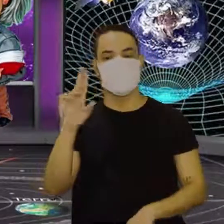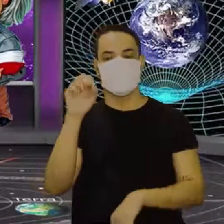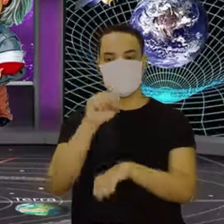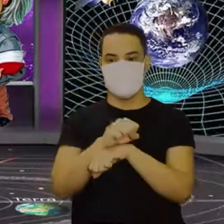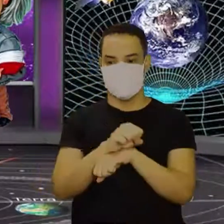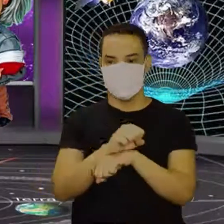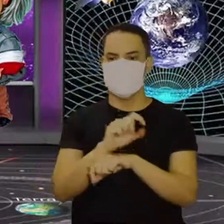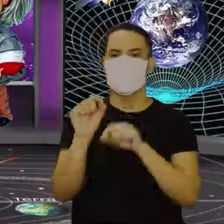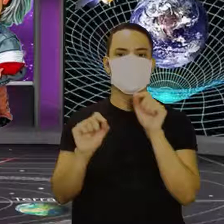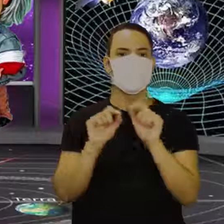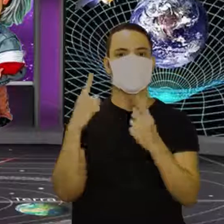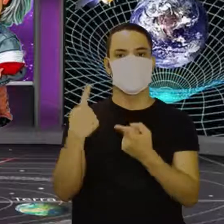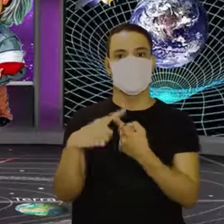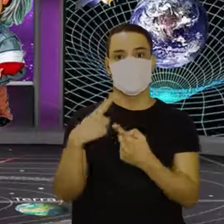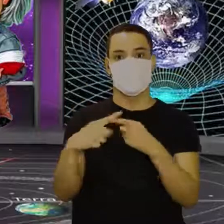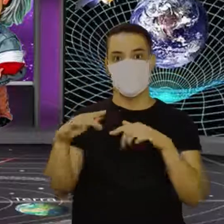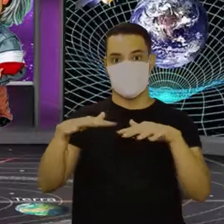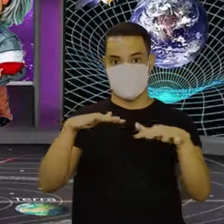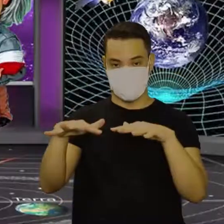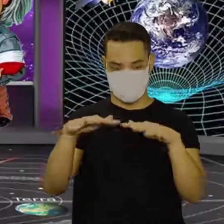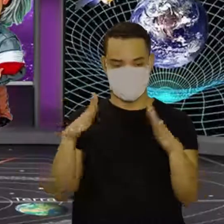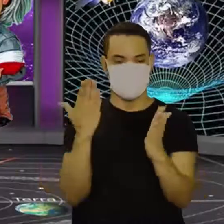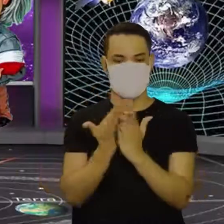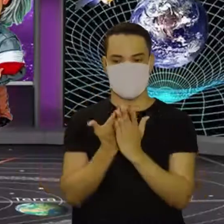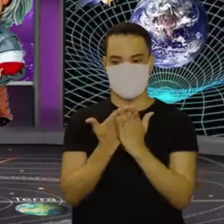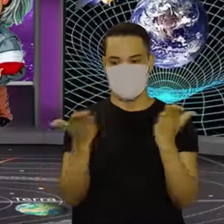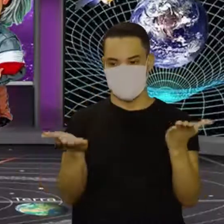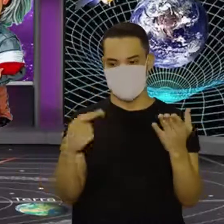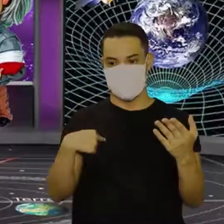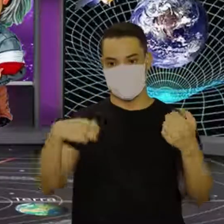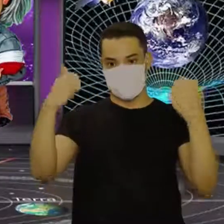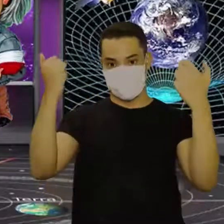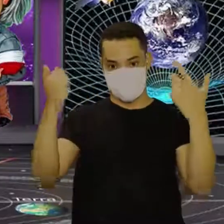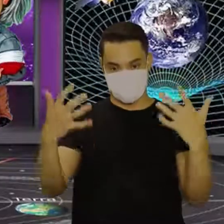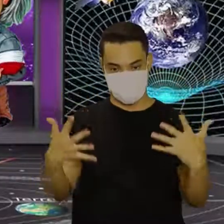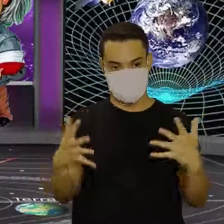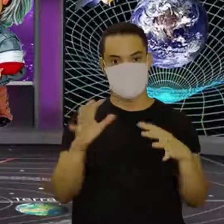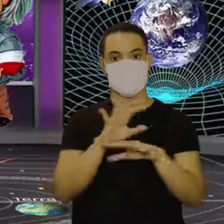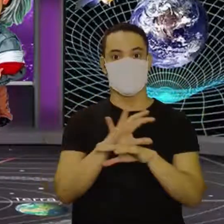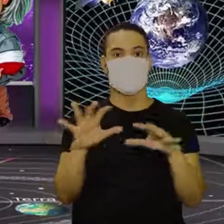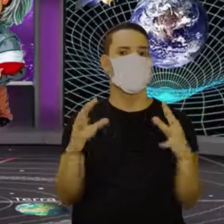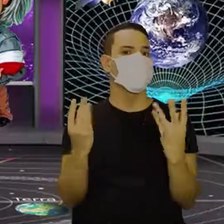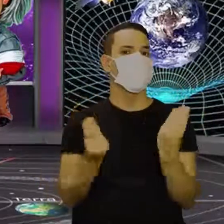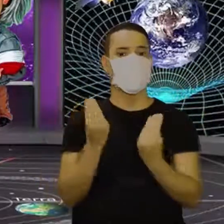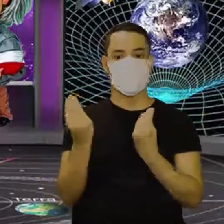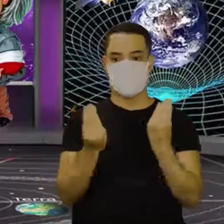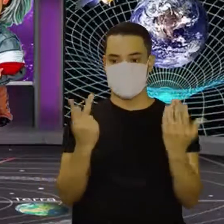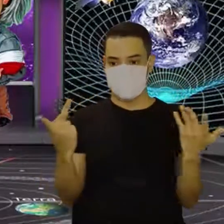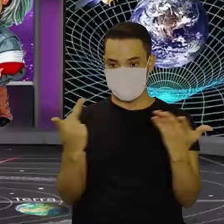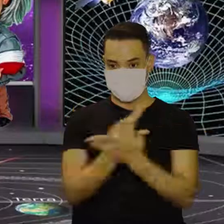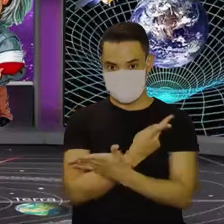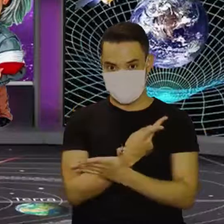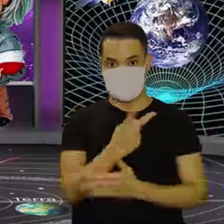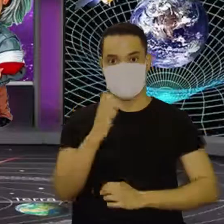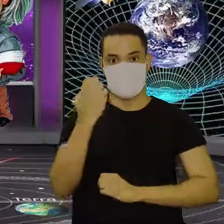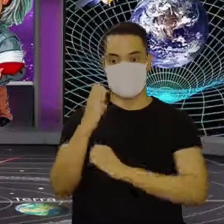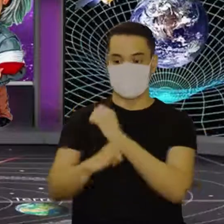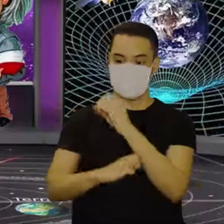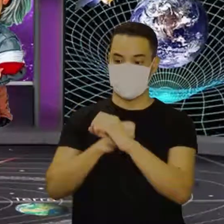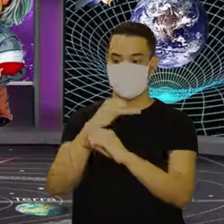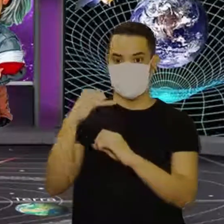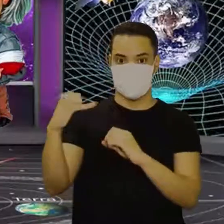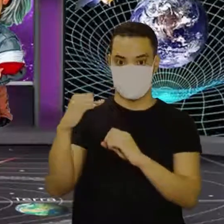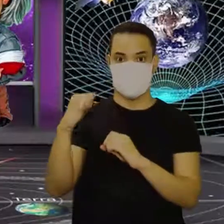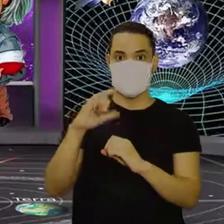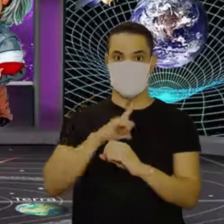e o que faz ele se mover, que é a aula de hoje, que nós vamos falar exatamente de que forma você vai fazer esse elétron